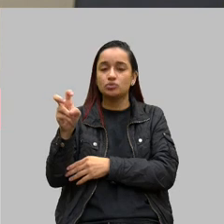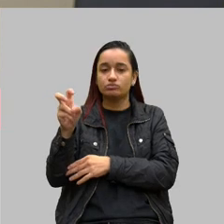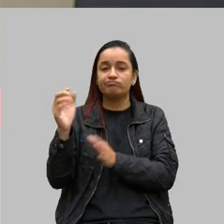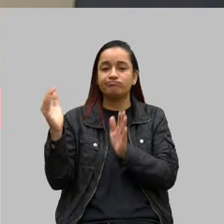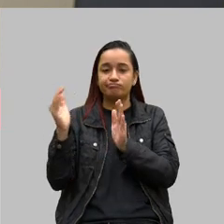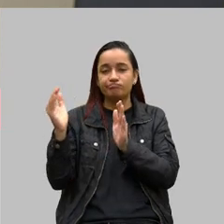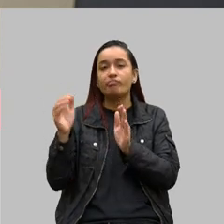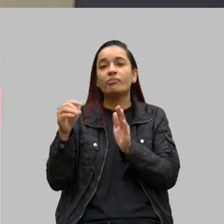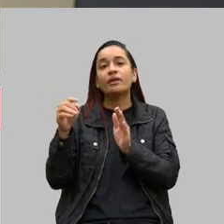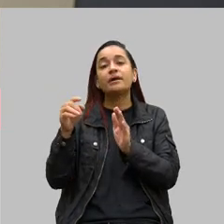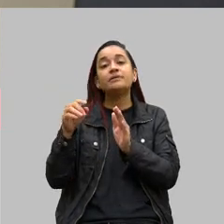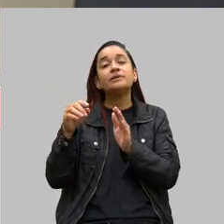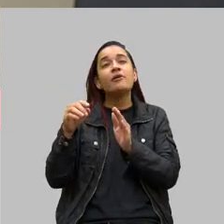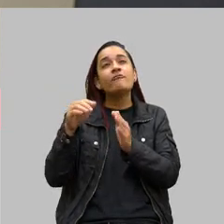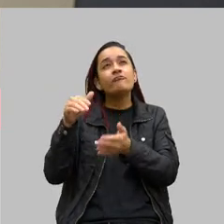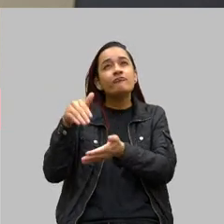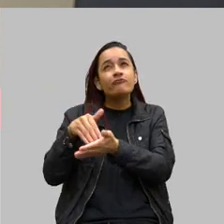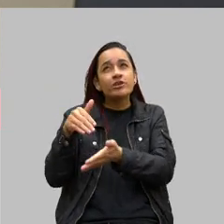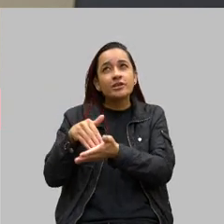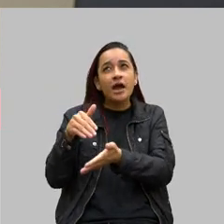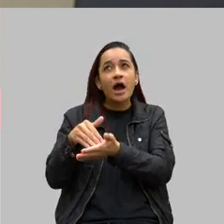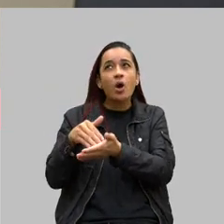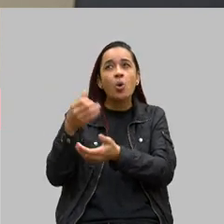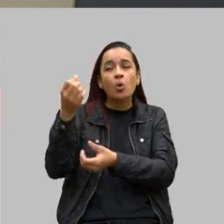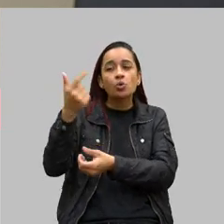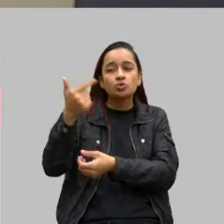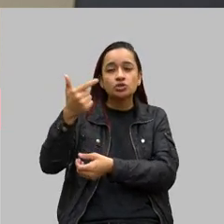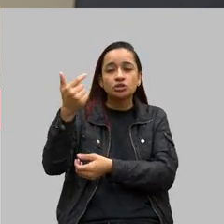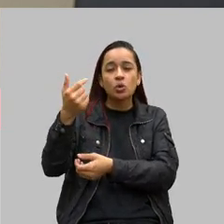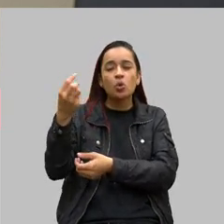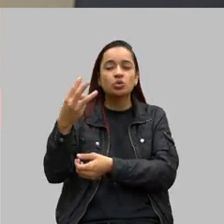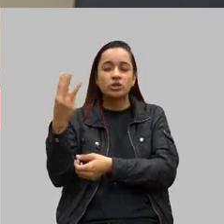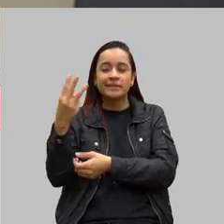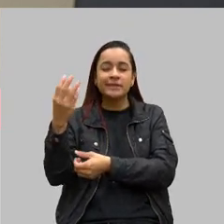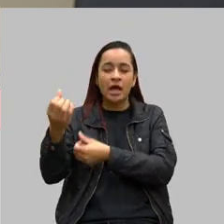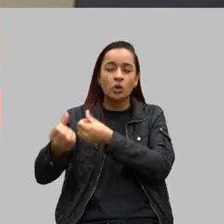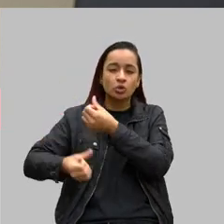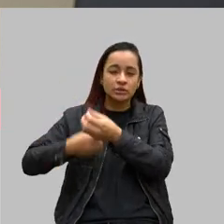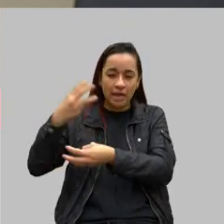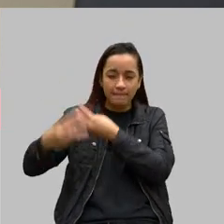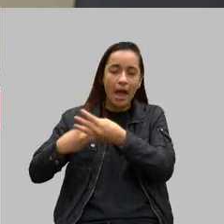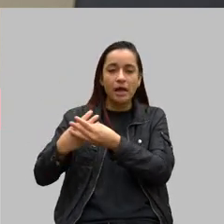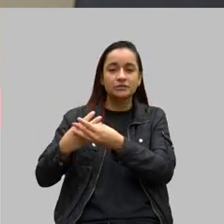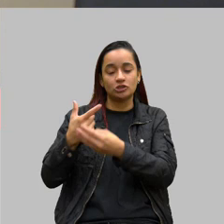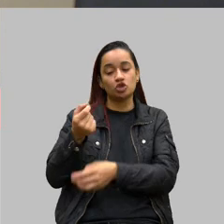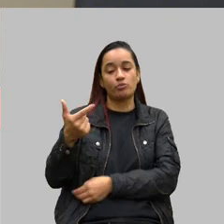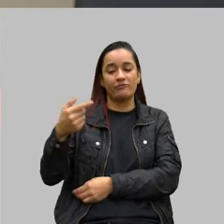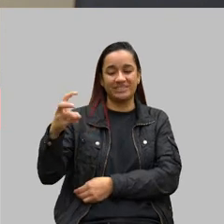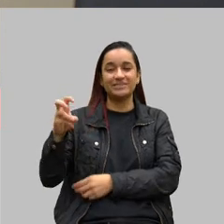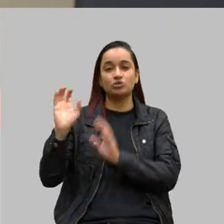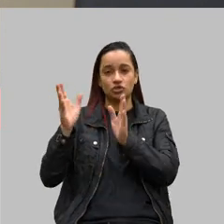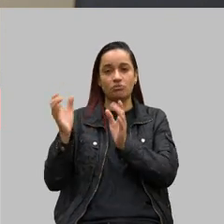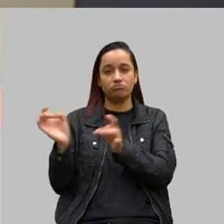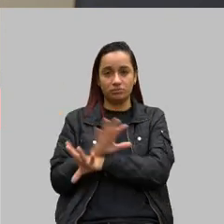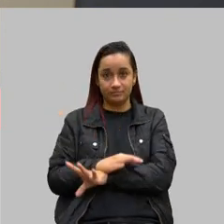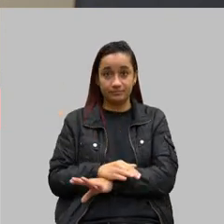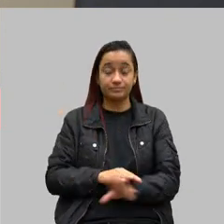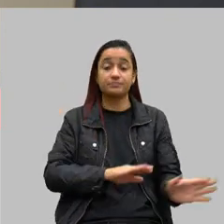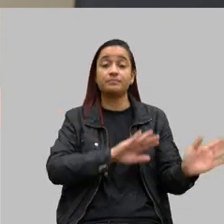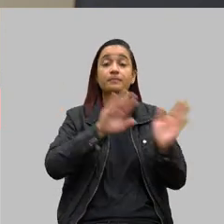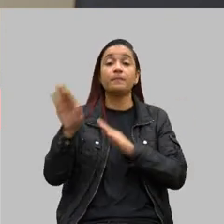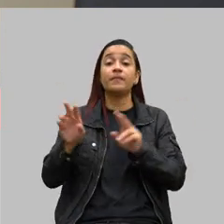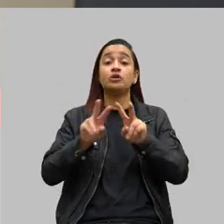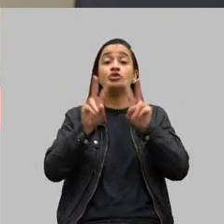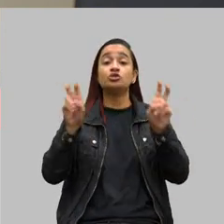ali né no final do segundo Tri O Início do terceiro tri de 25 eh licenciamento do metrô eh o